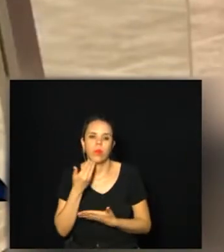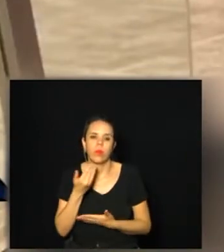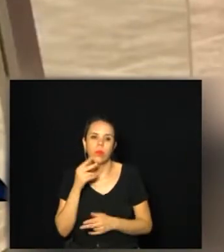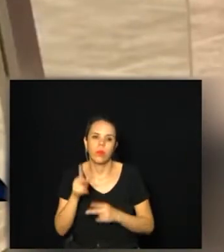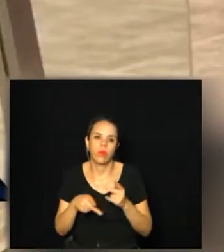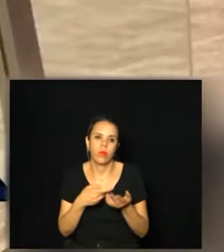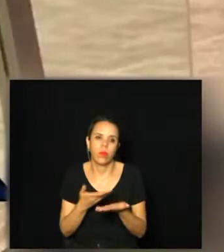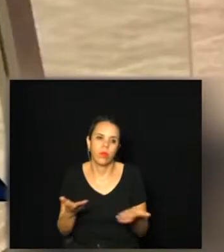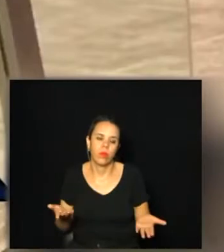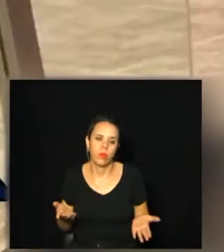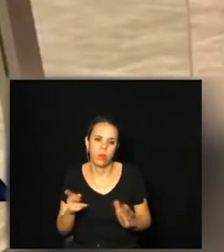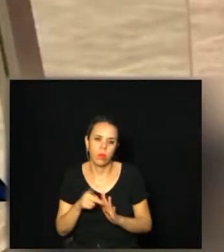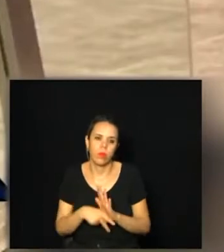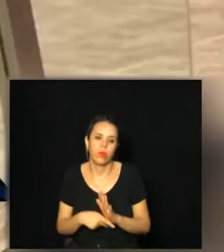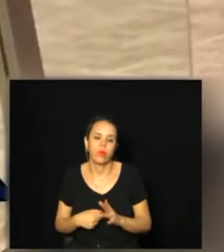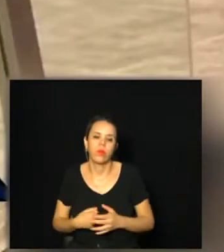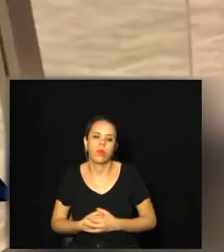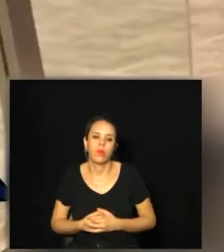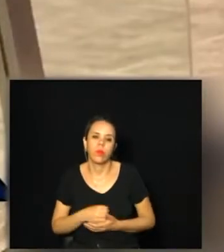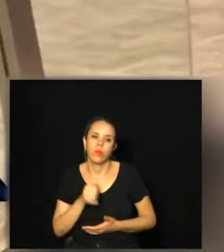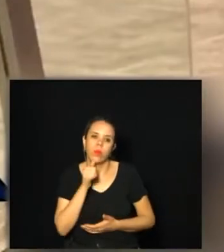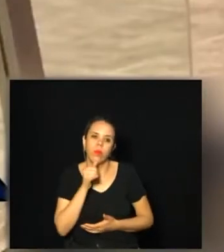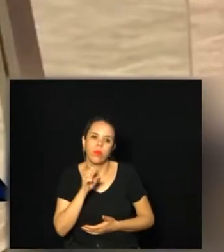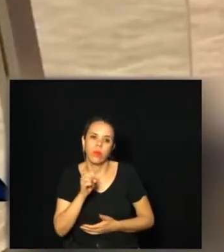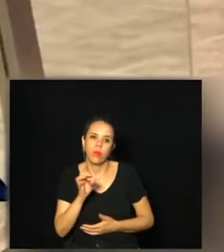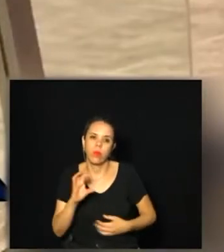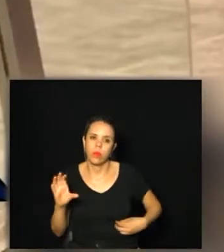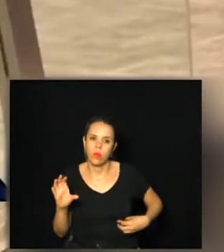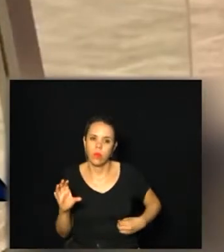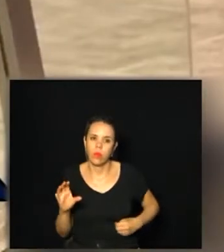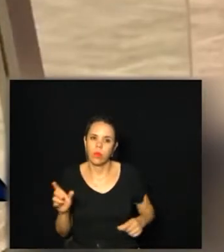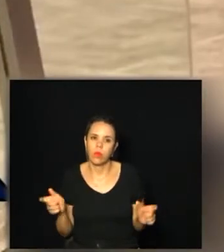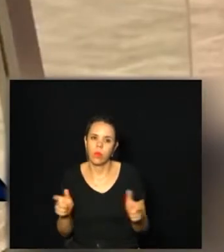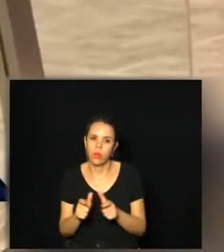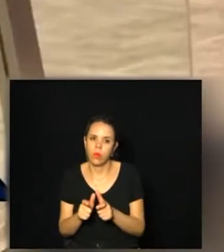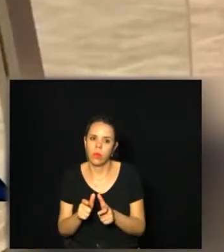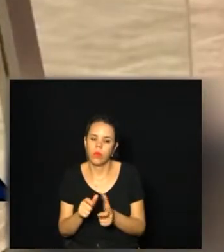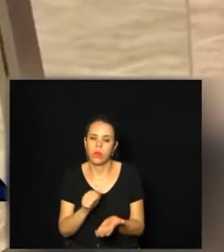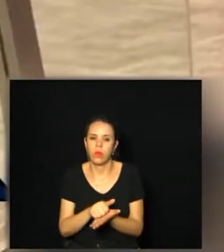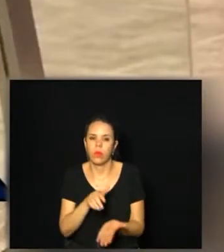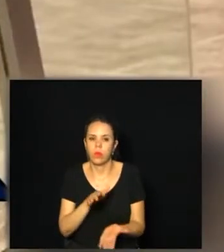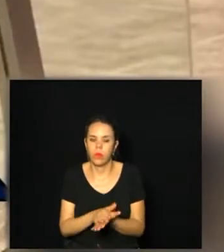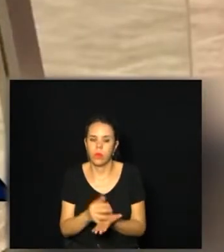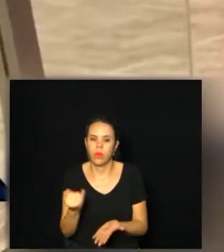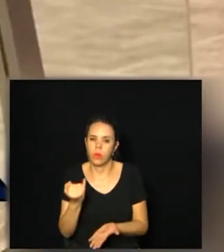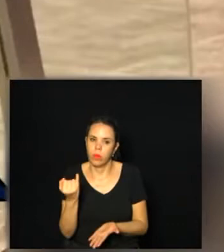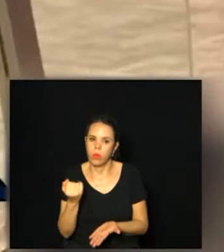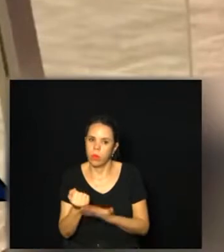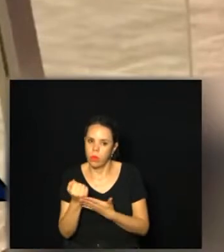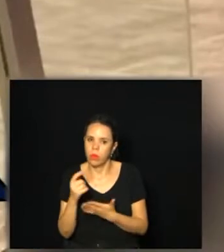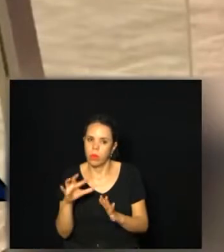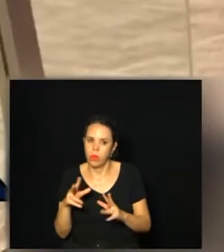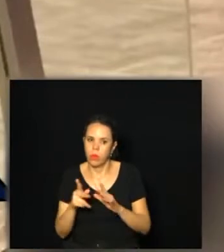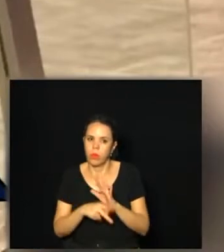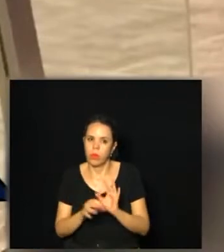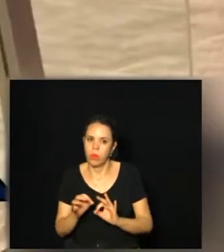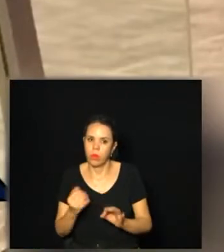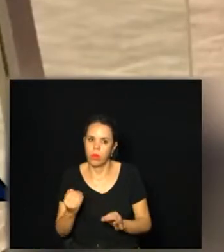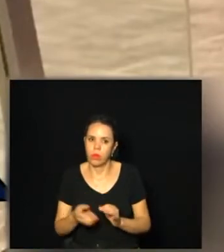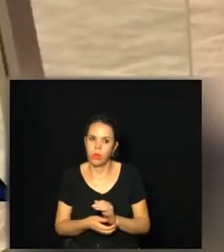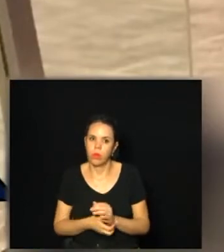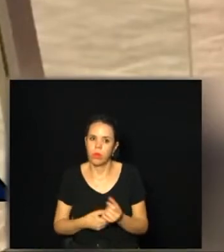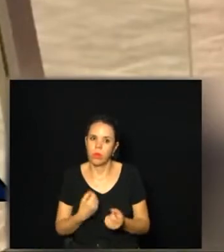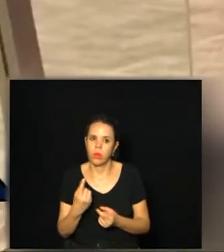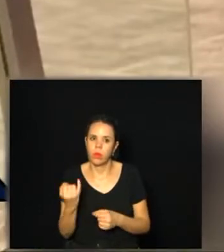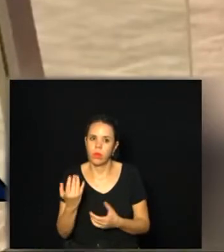pessoas, projetos aí como, por exemplo, da CETEC, abaixando a multa, que eu vejo como um projeto muito importante, todos os projetos de muita importância, alguns